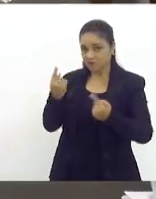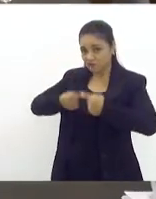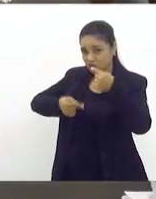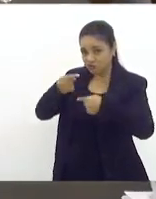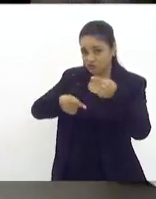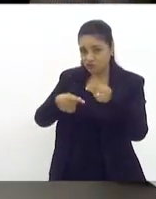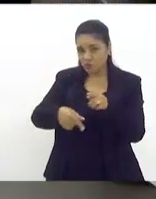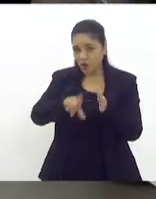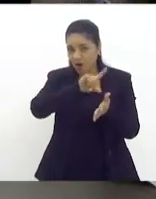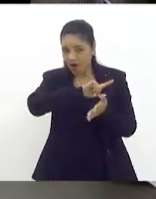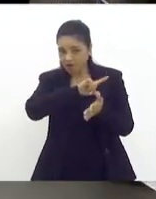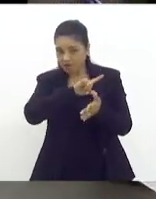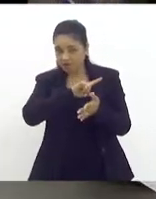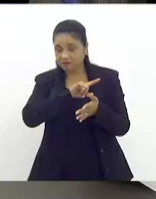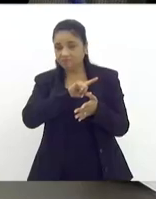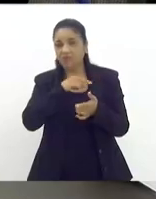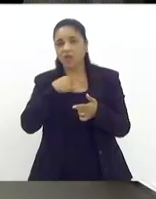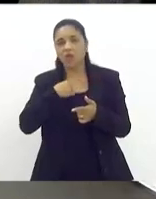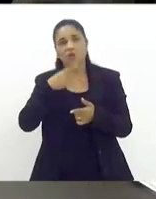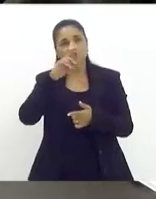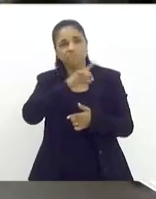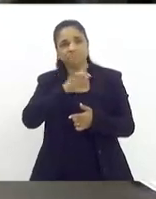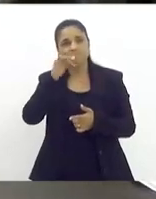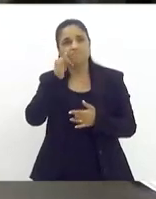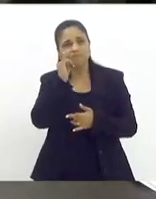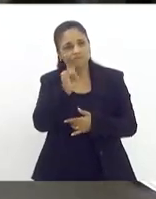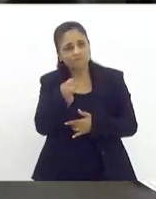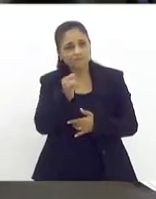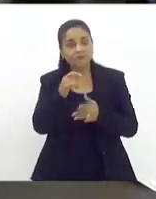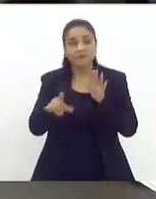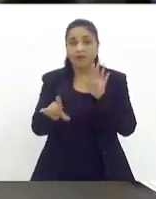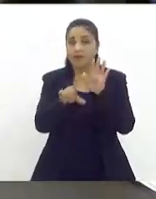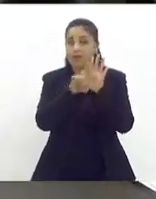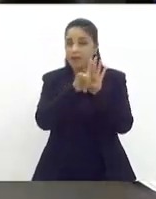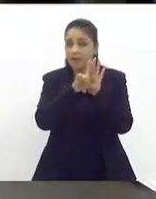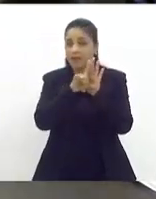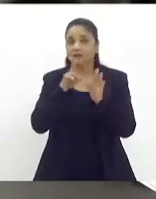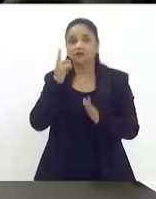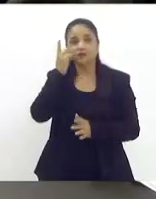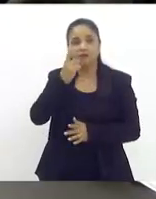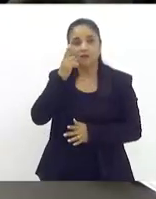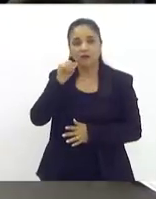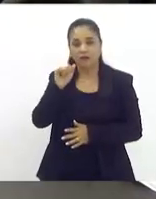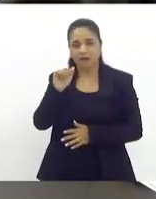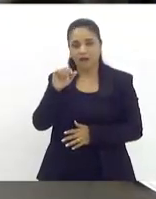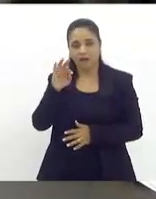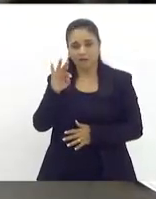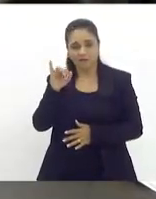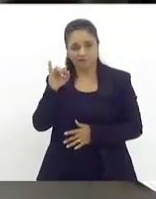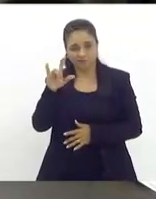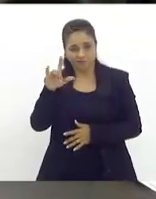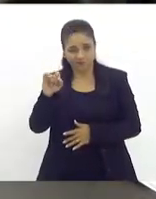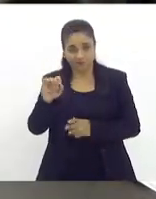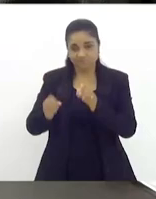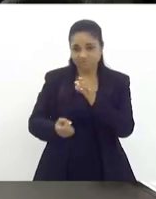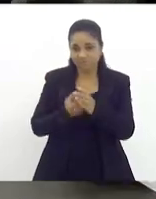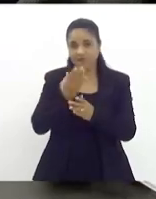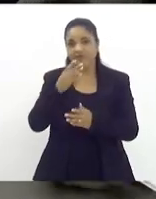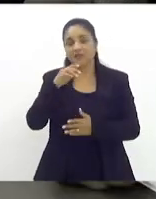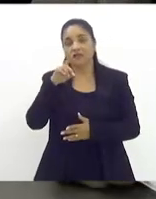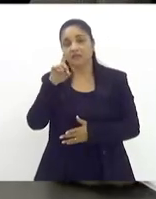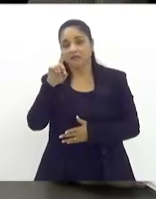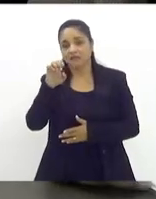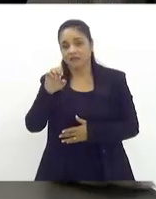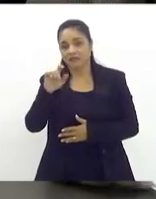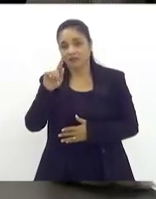antes, eu levantei um caso da lei do deputado Átila, criando a DECRADE, que foi